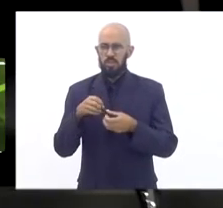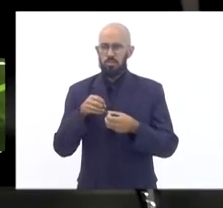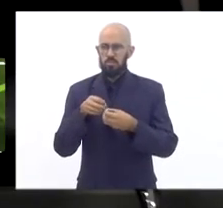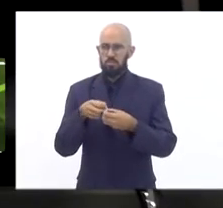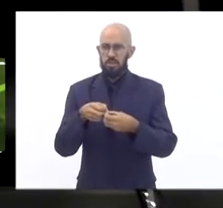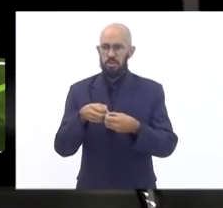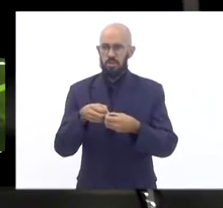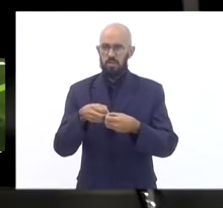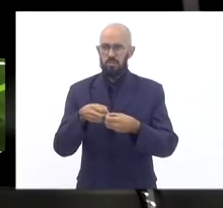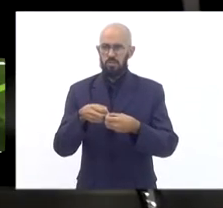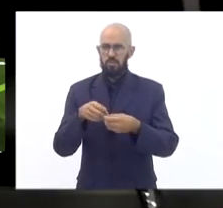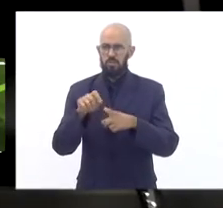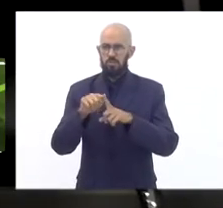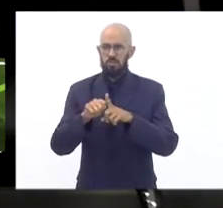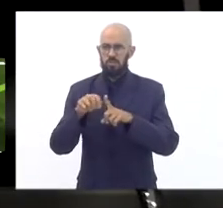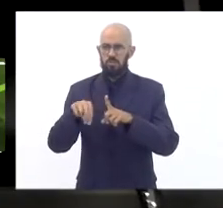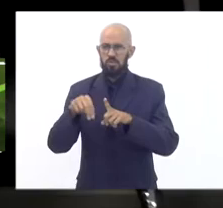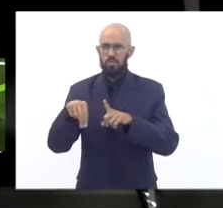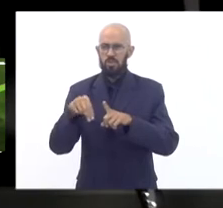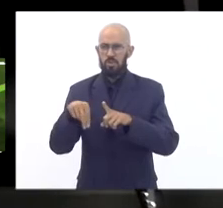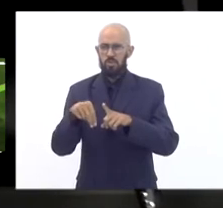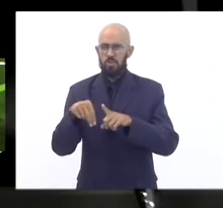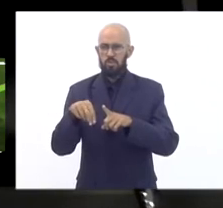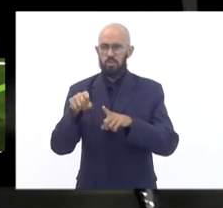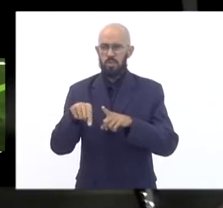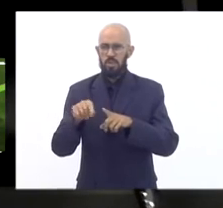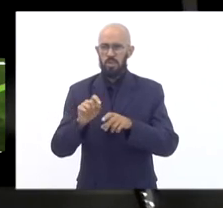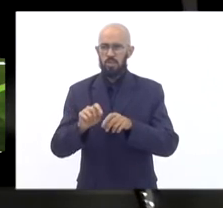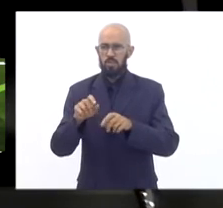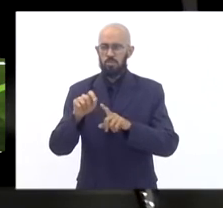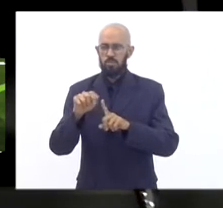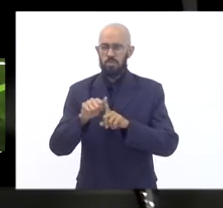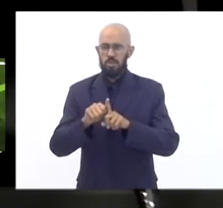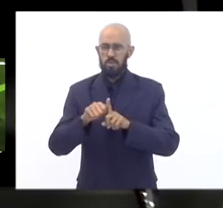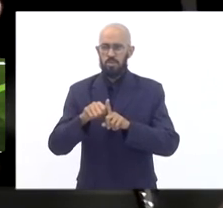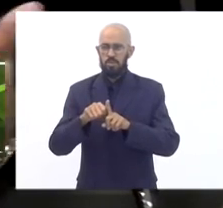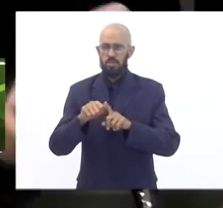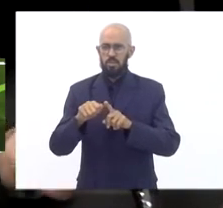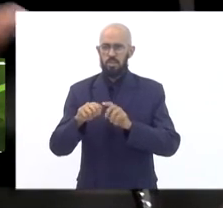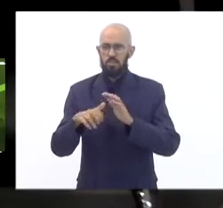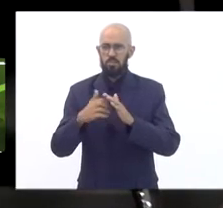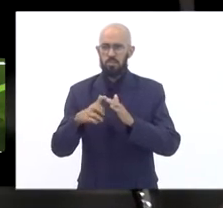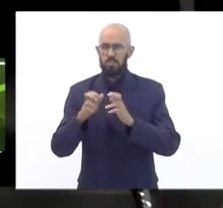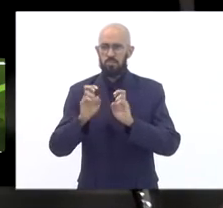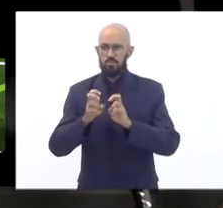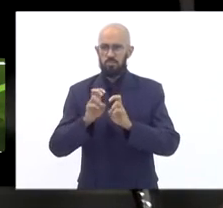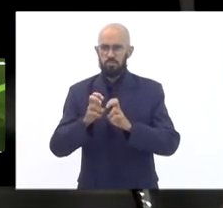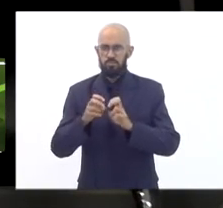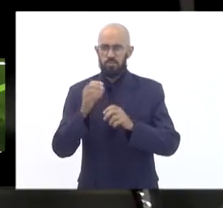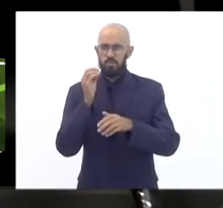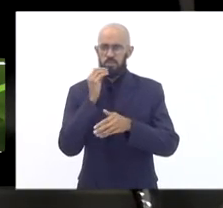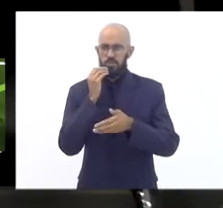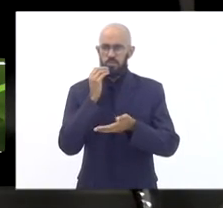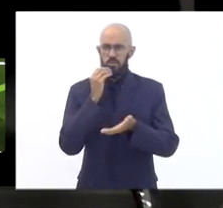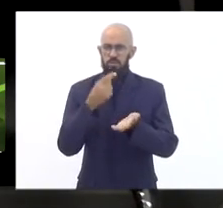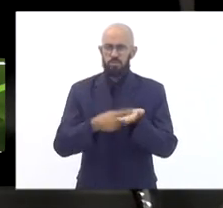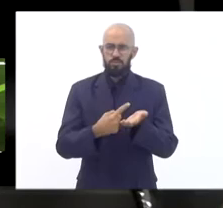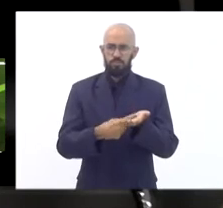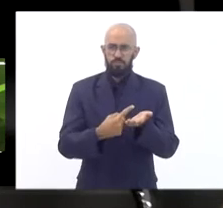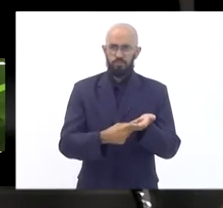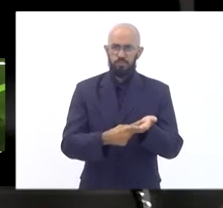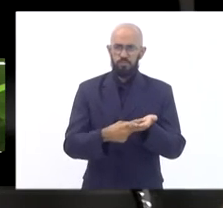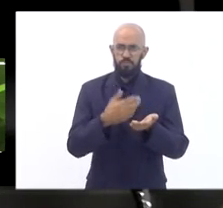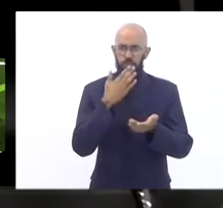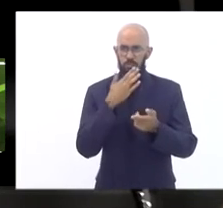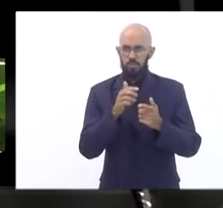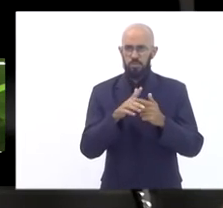o mês de novembro, que era o mês em que a Supervia já poderia protocolar perante a agência reguladora o pedido de